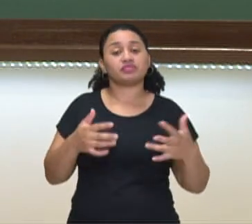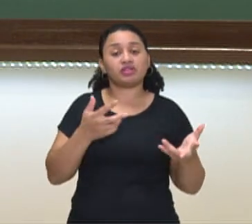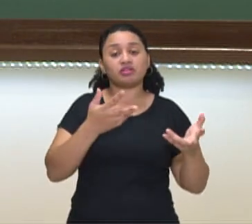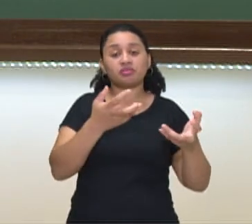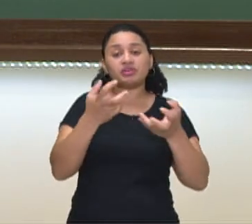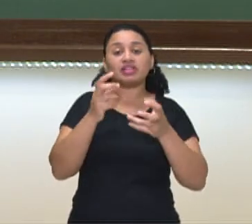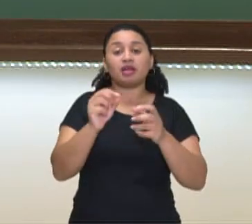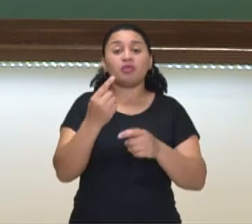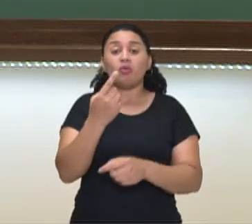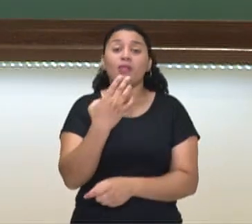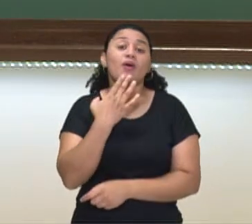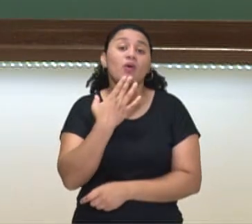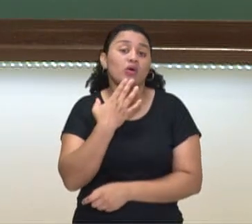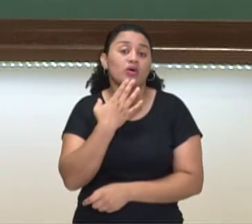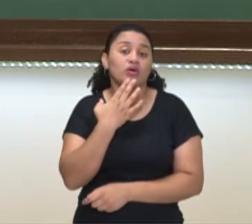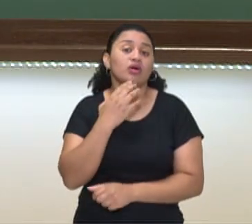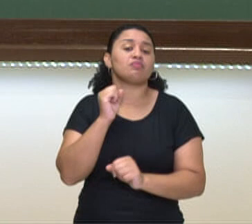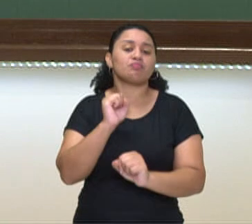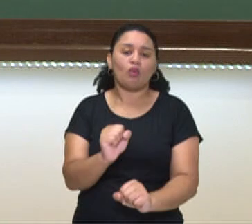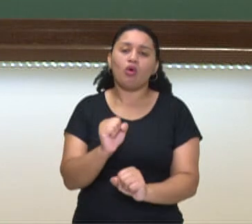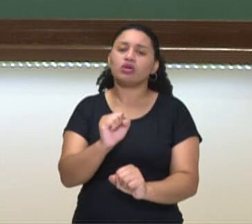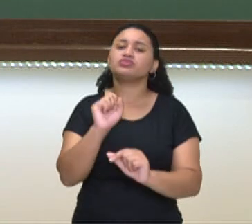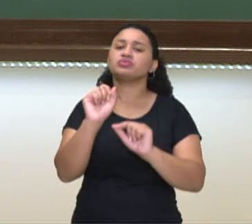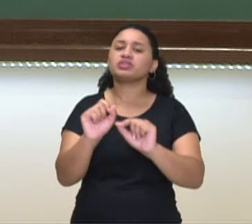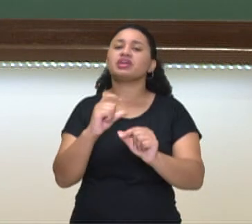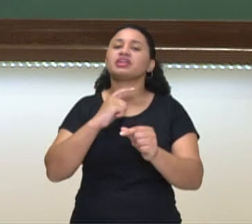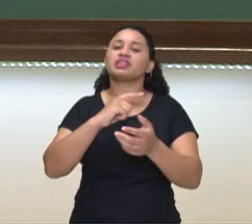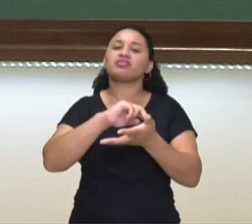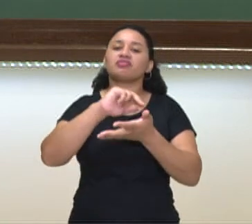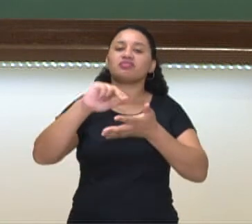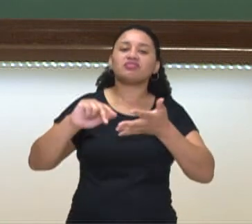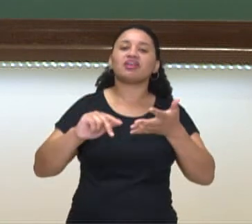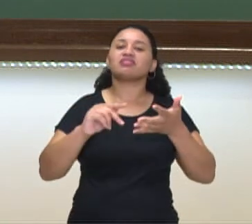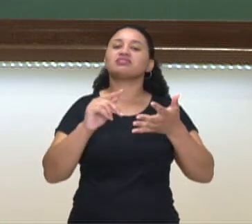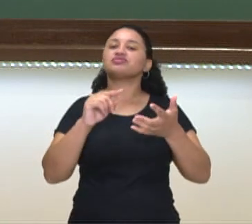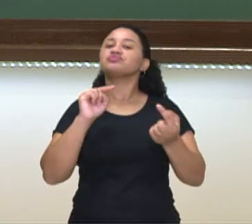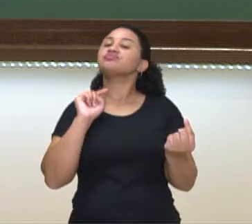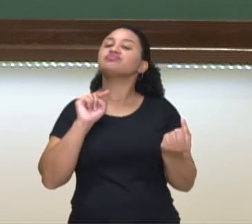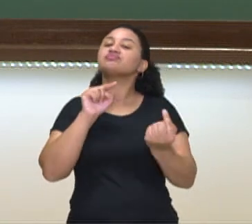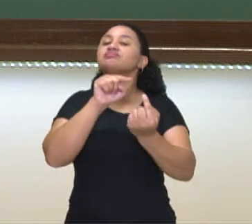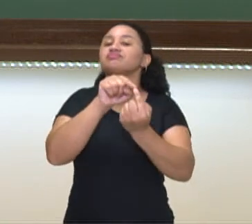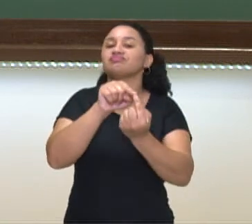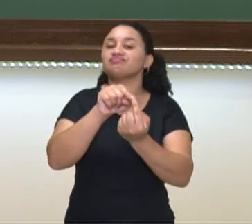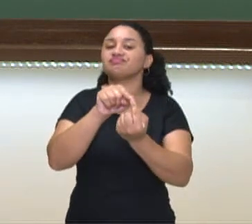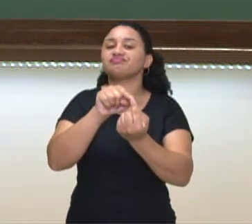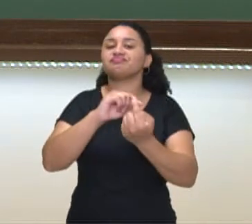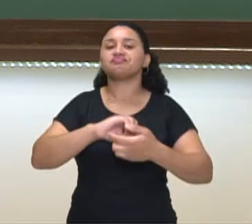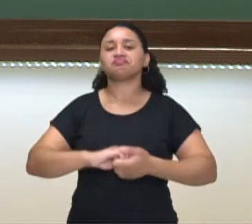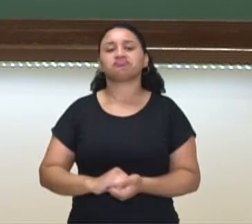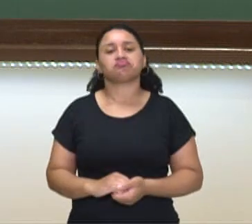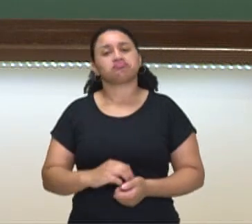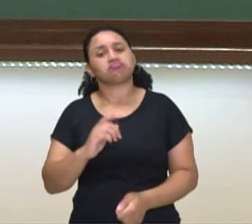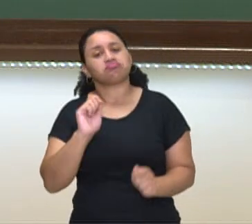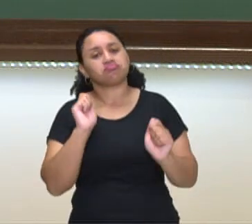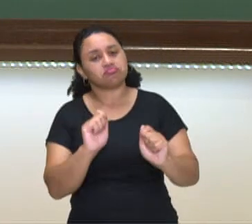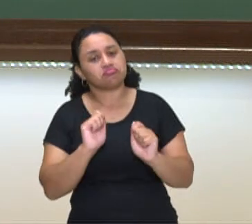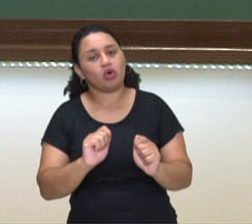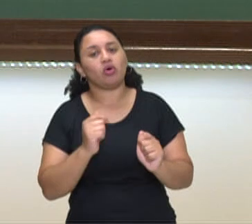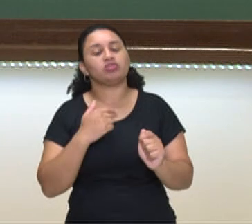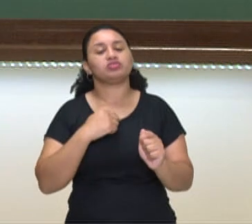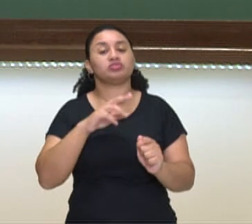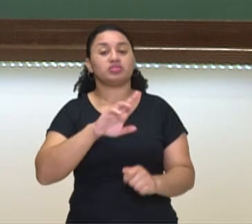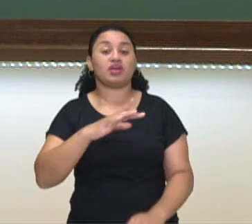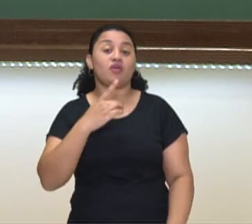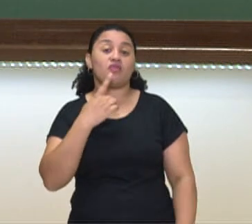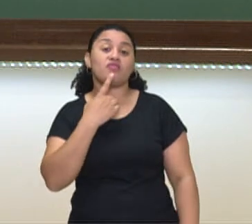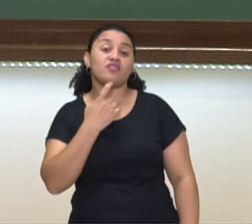uma mesma cor, ela pode ter várias intencionalidades, né? Eu posso empregar aí o